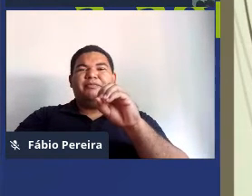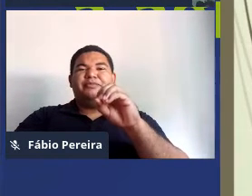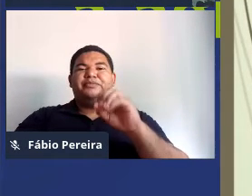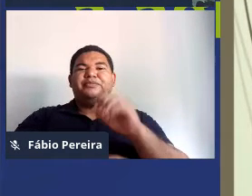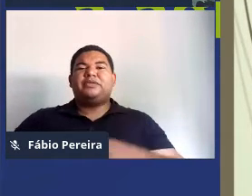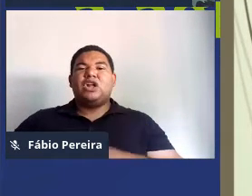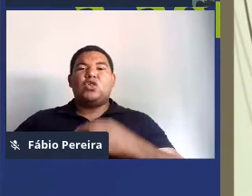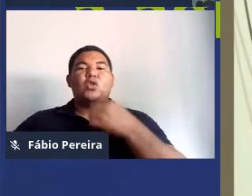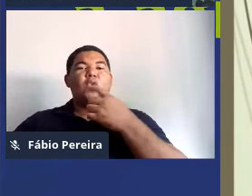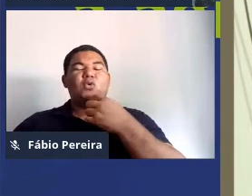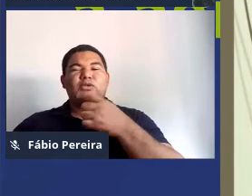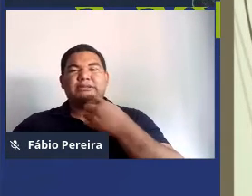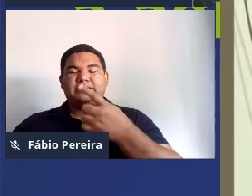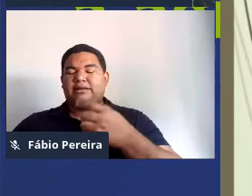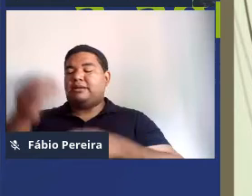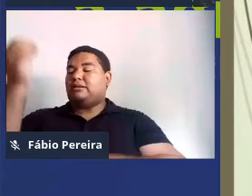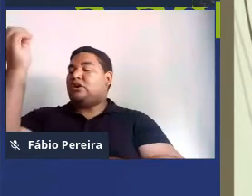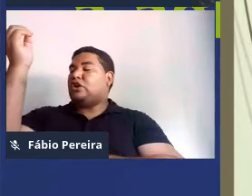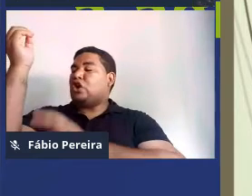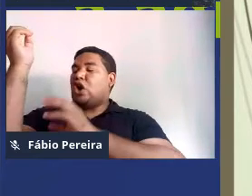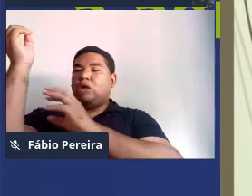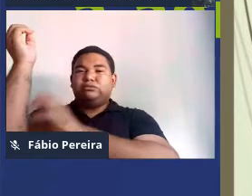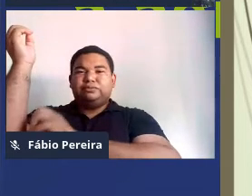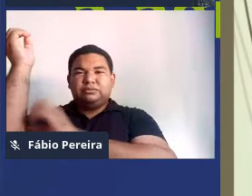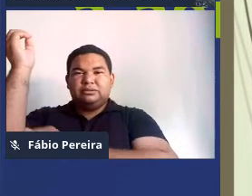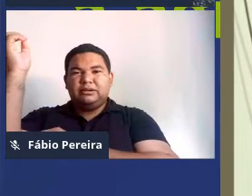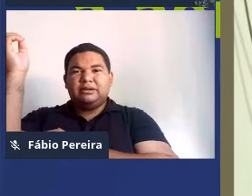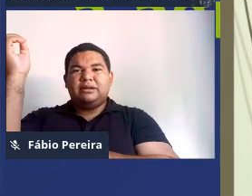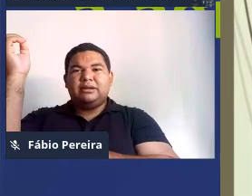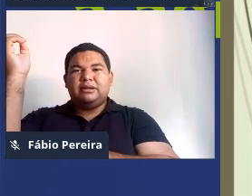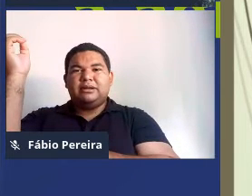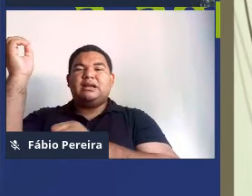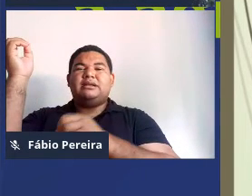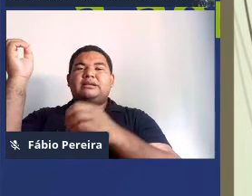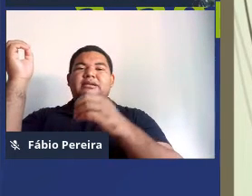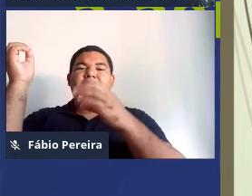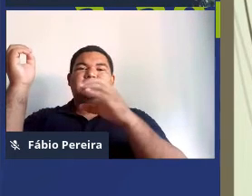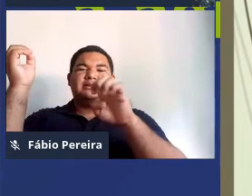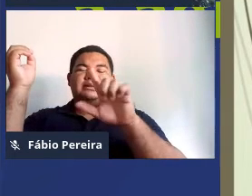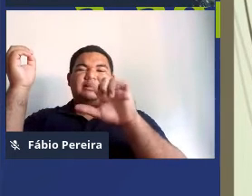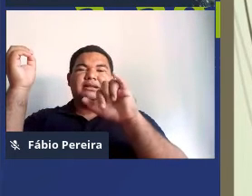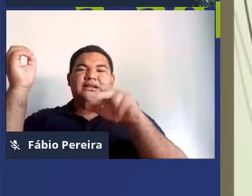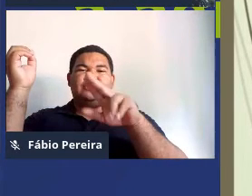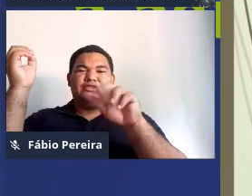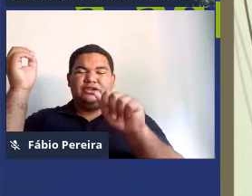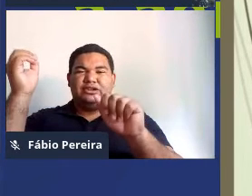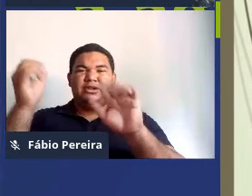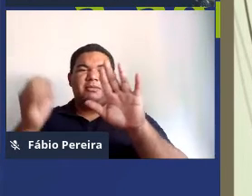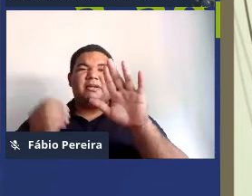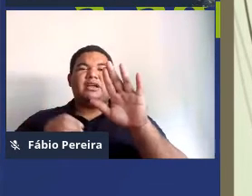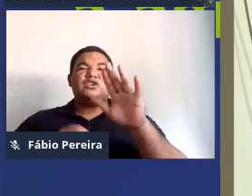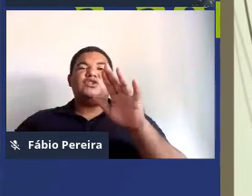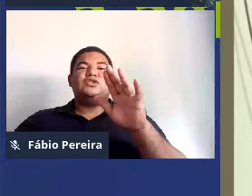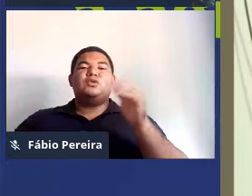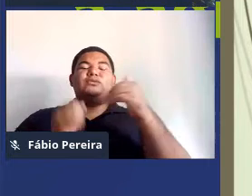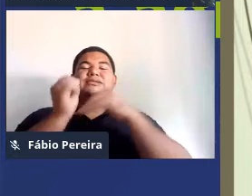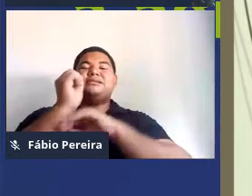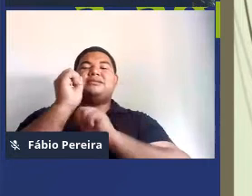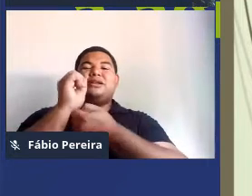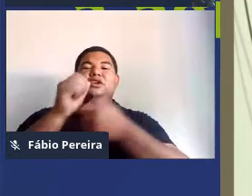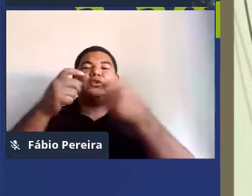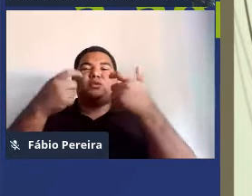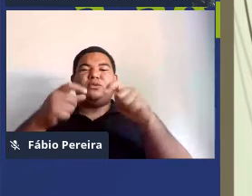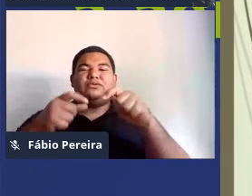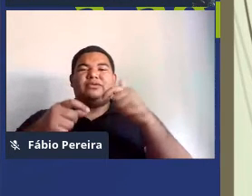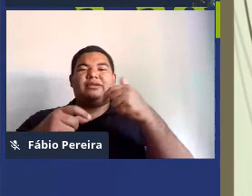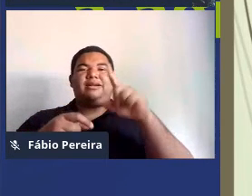consegue aproveitar a lignina, e o segredo estava em outro canto. Não estava nas enzimas digestivas que a gente conhecia. O segredo